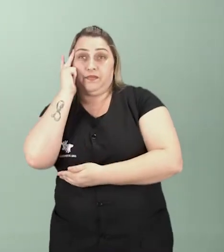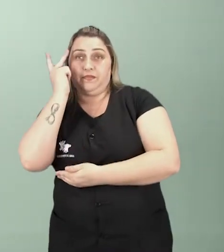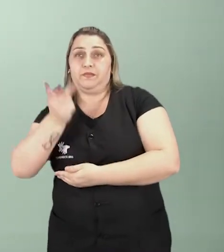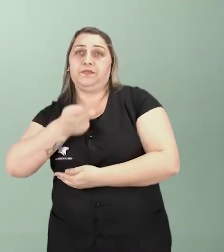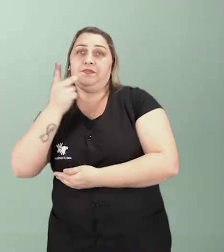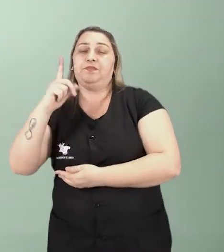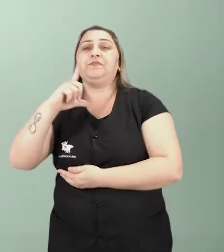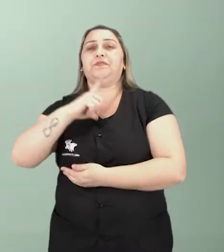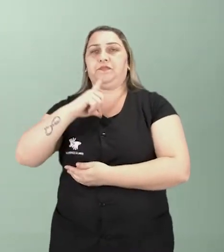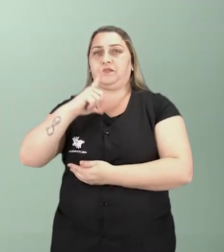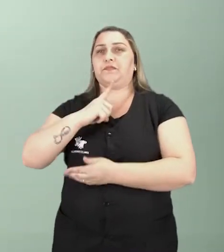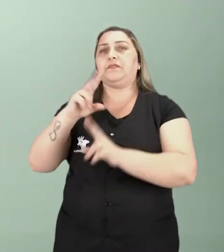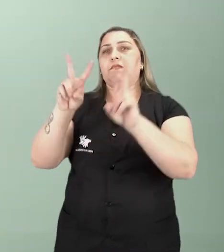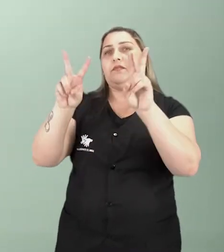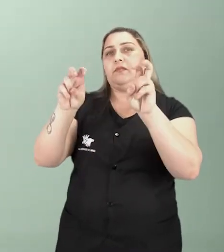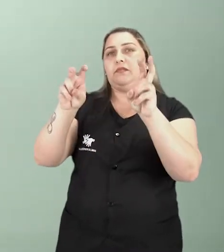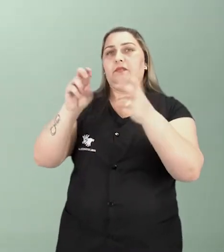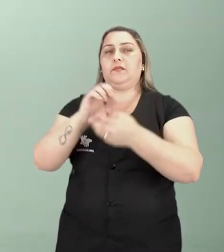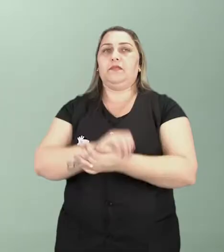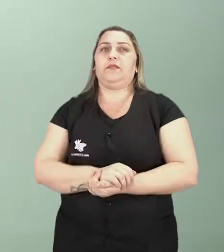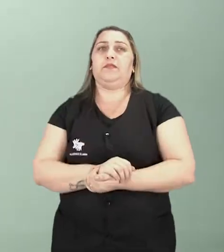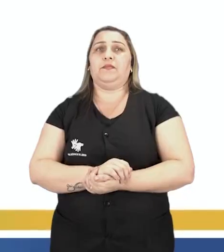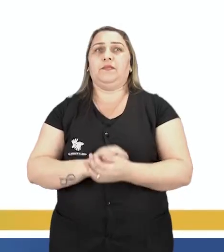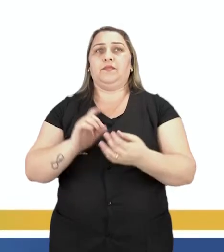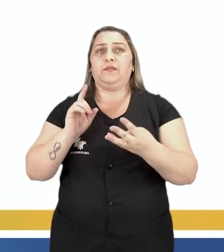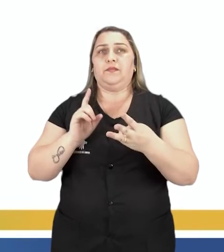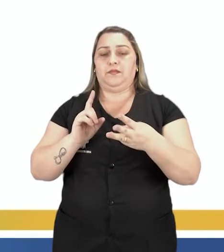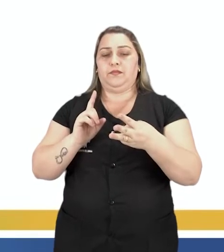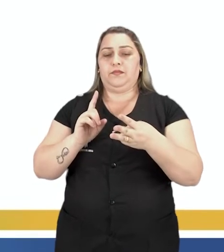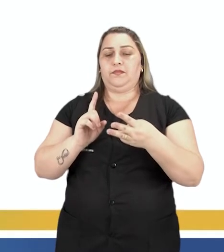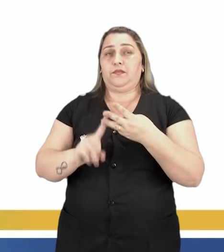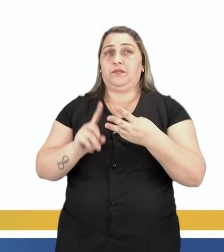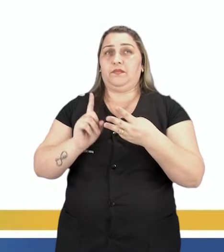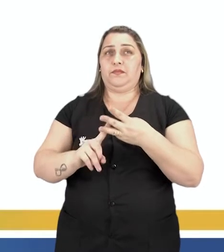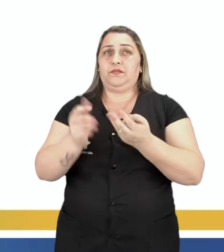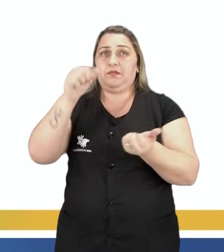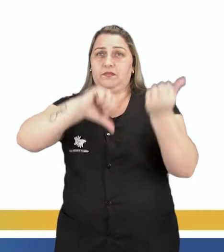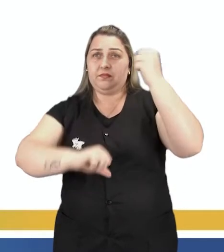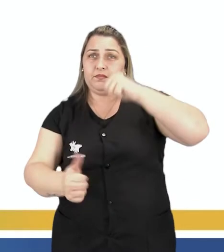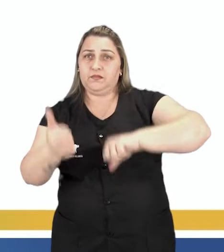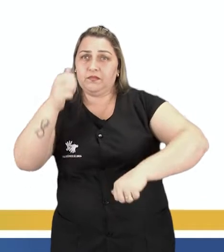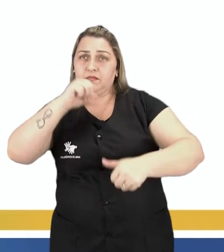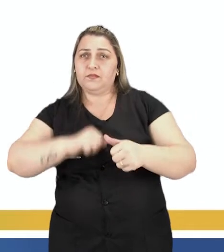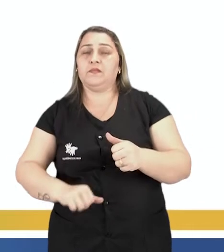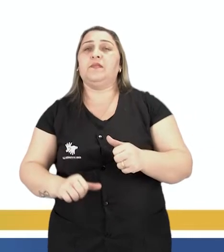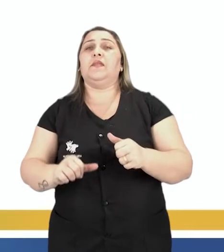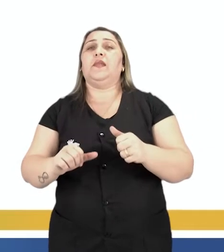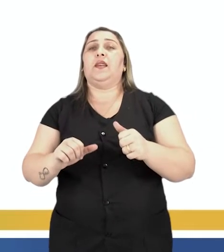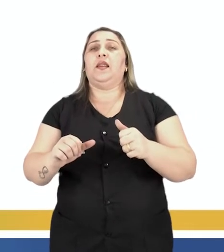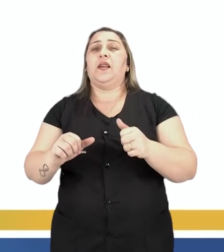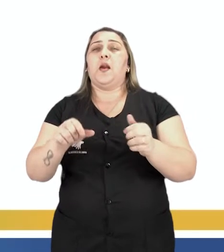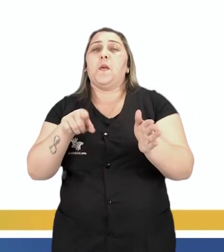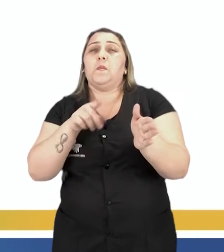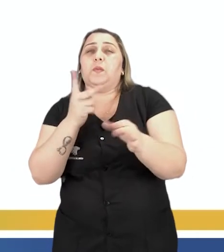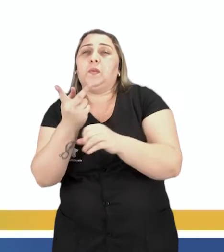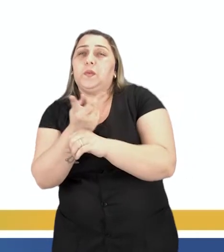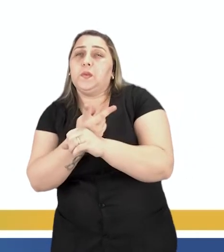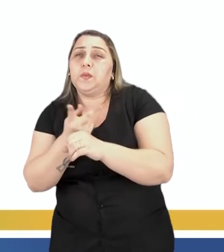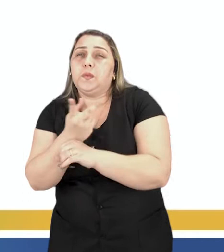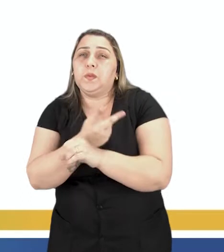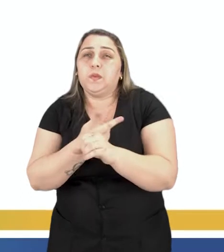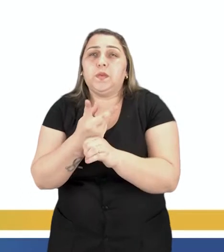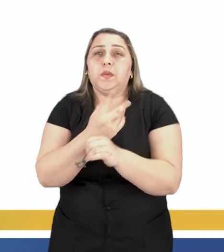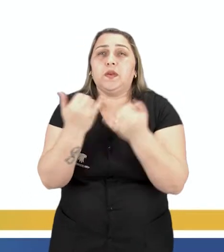falando tem com esse tema. O terceiro é avaliar as fontes. procure a fonte da